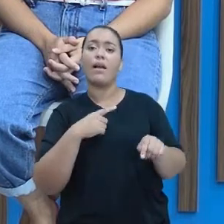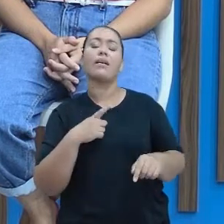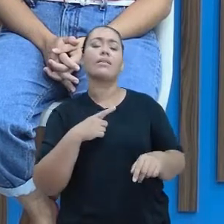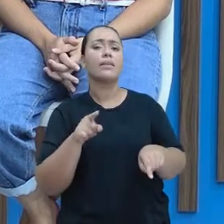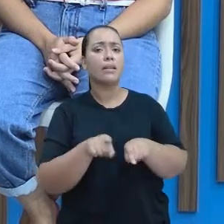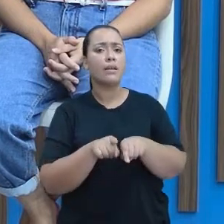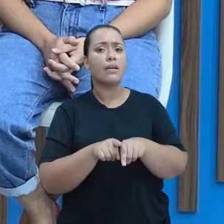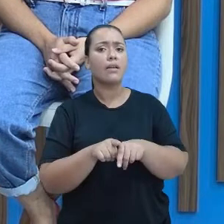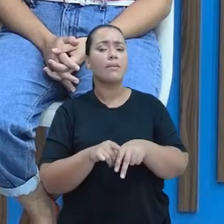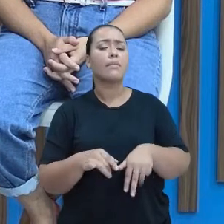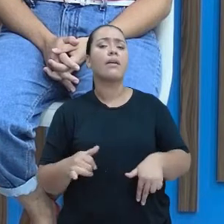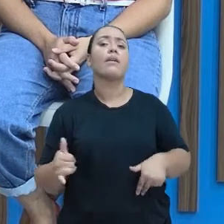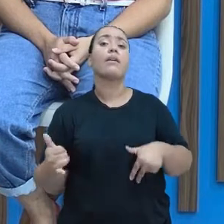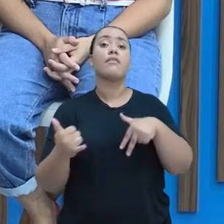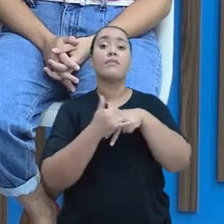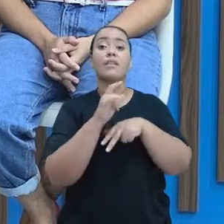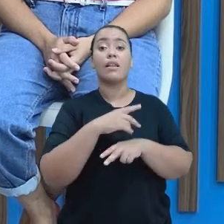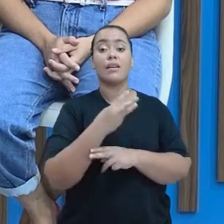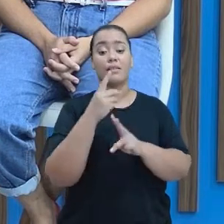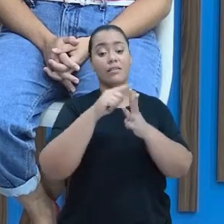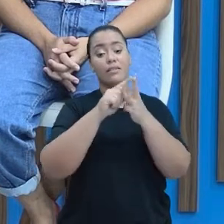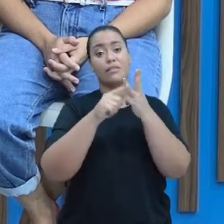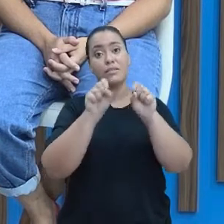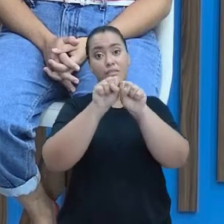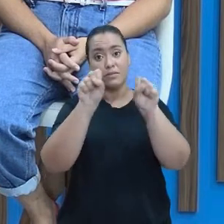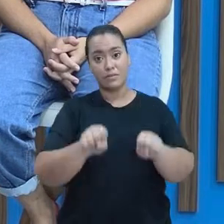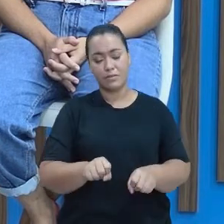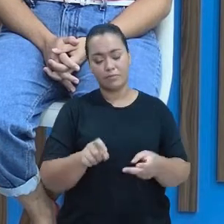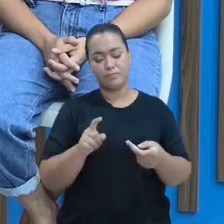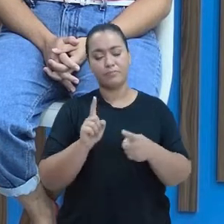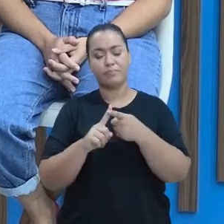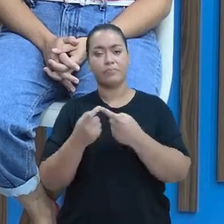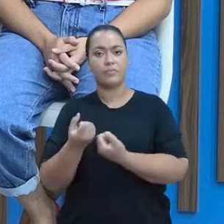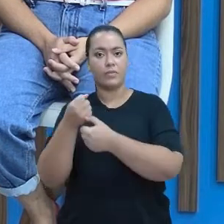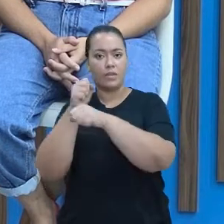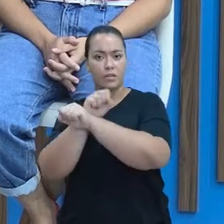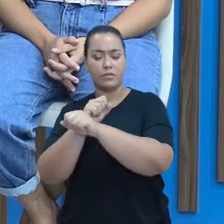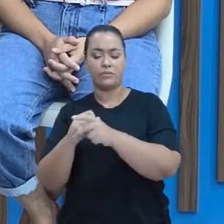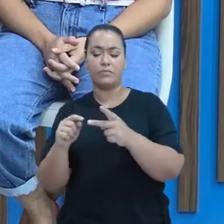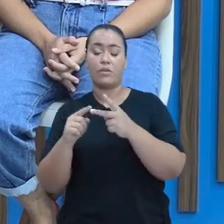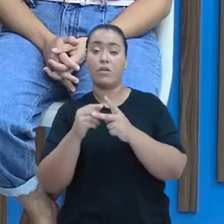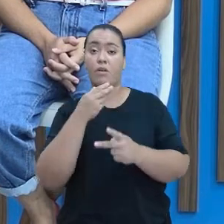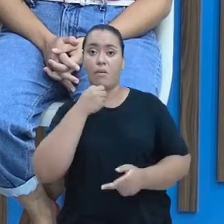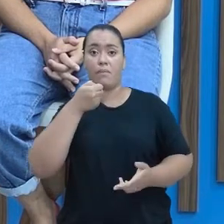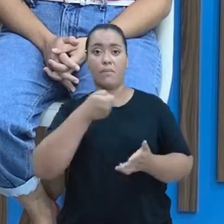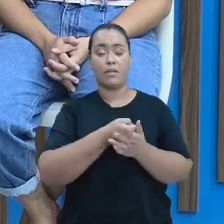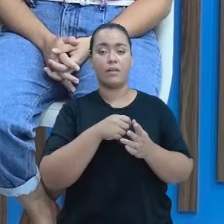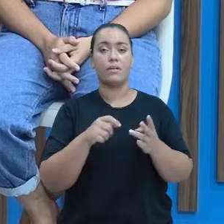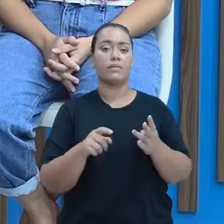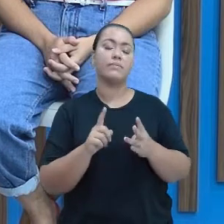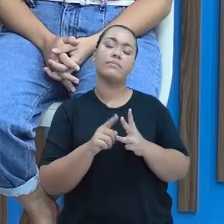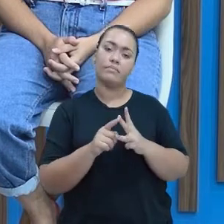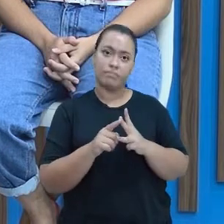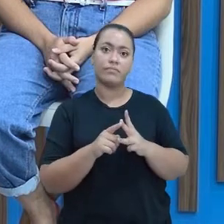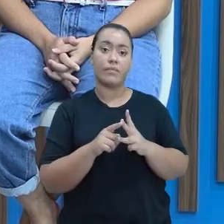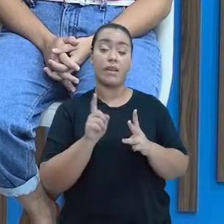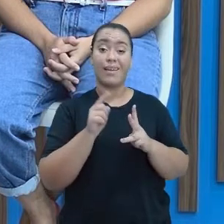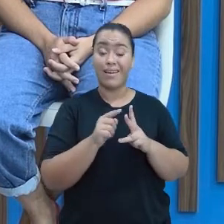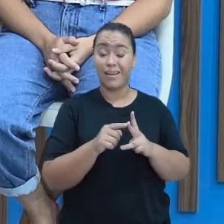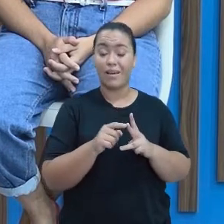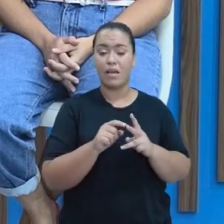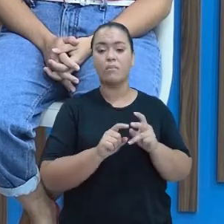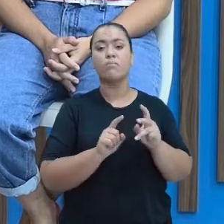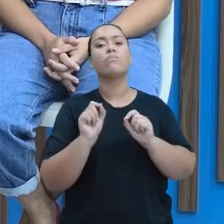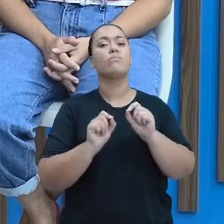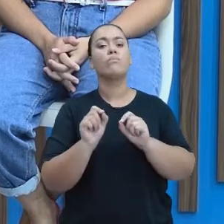vítimas desses 3 sistemas, que é a escravidão, o patriarcado, é o patriarcado que